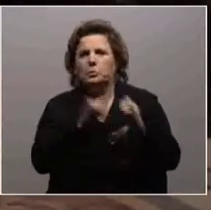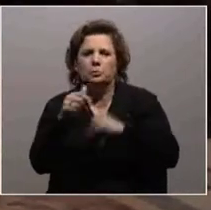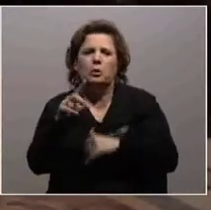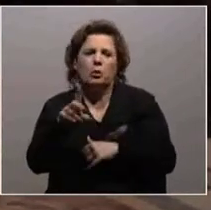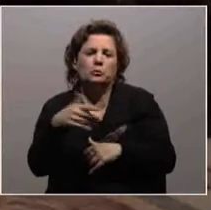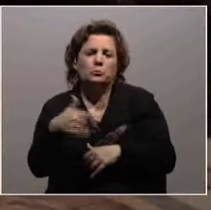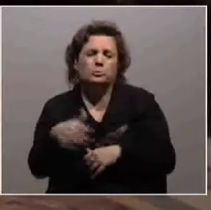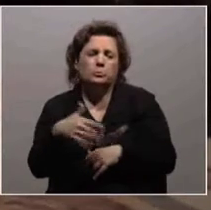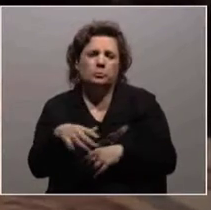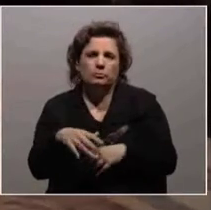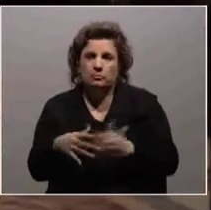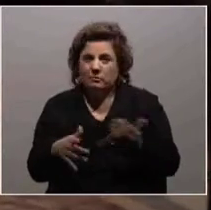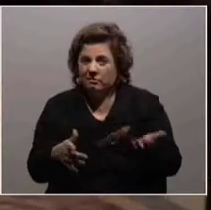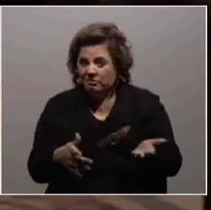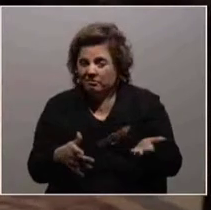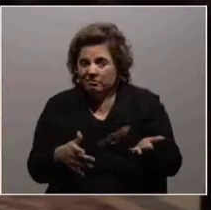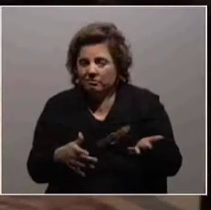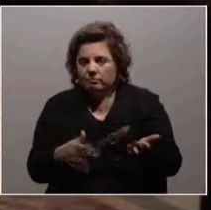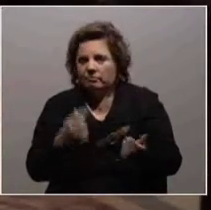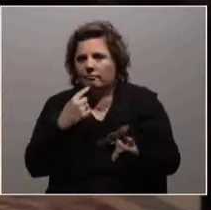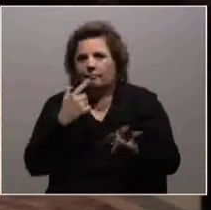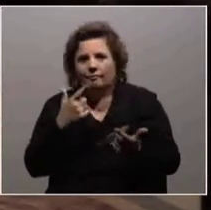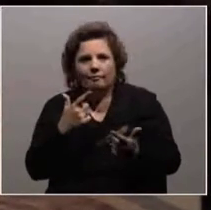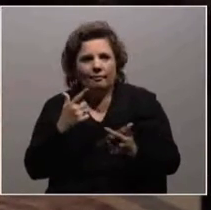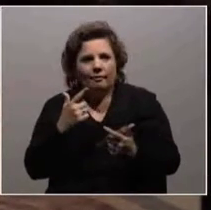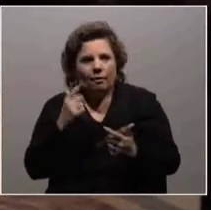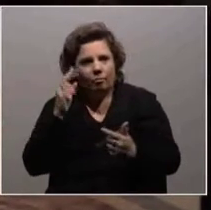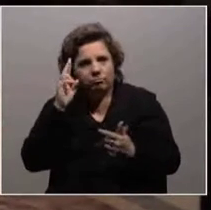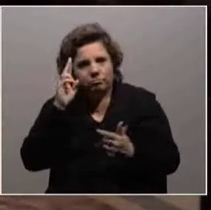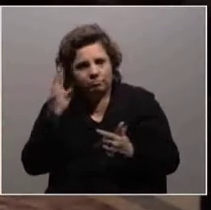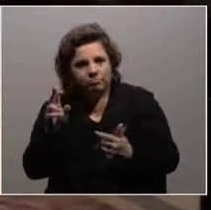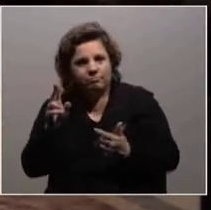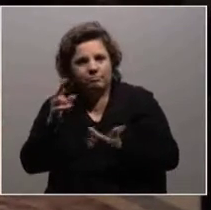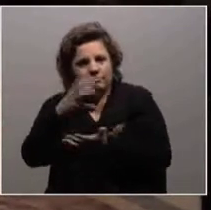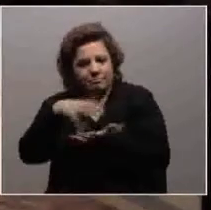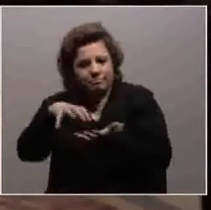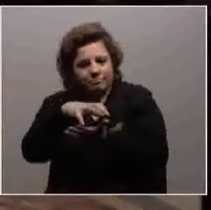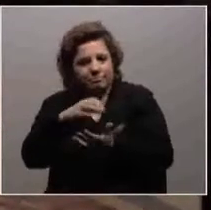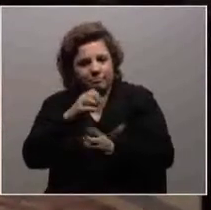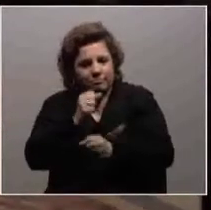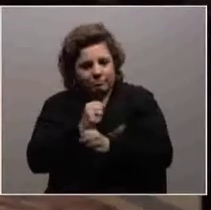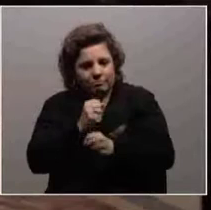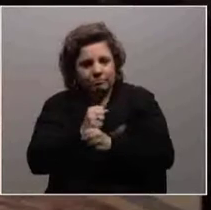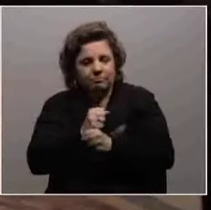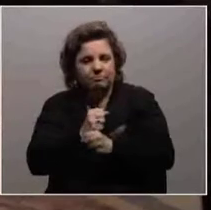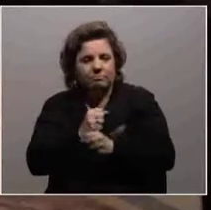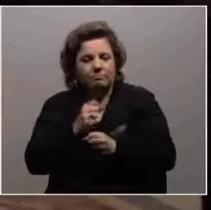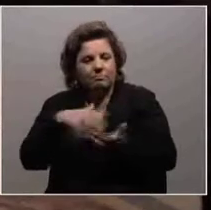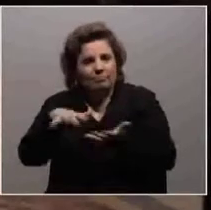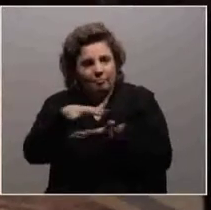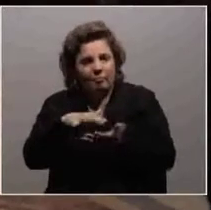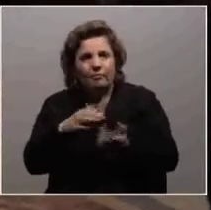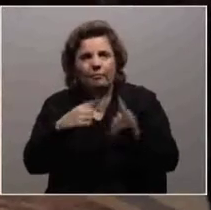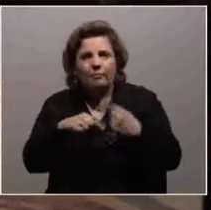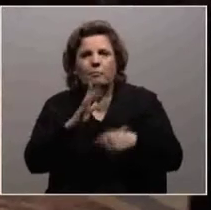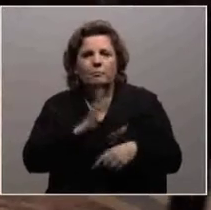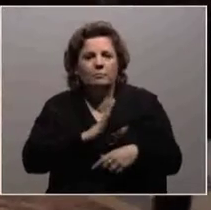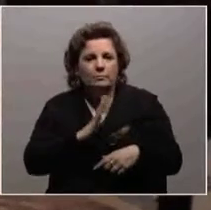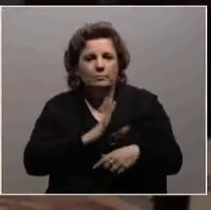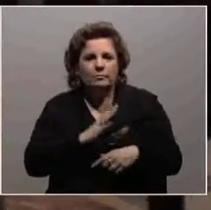não há sequer um respeito ao espaço para as pessoas fazerem suas refeições as mulheres